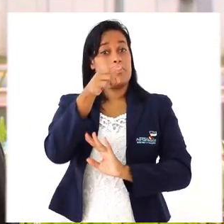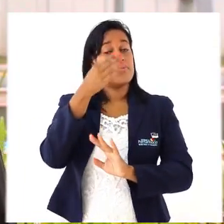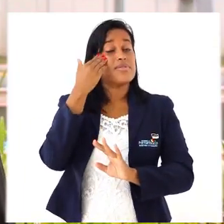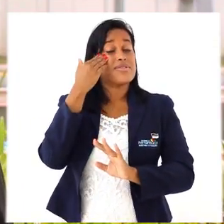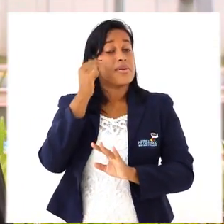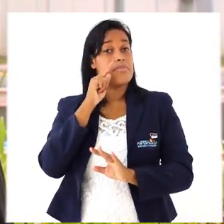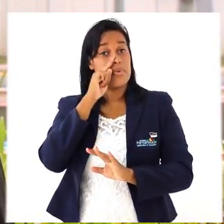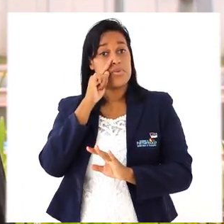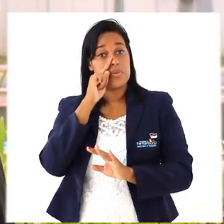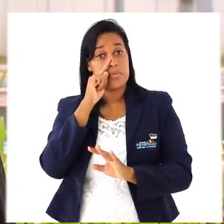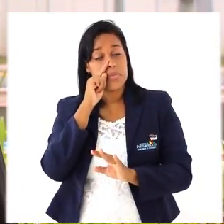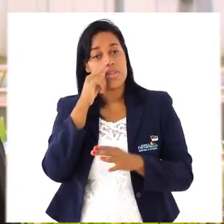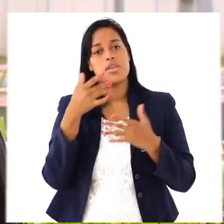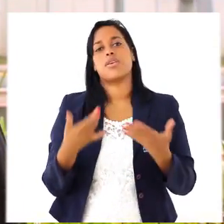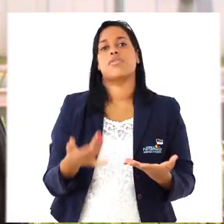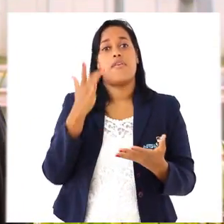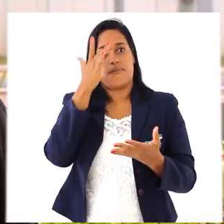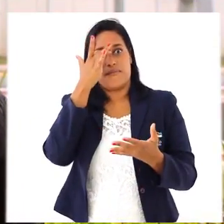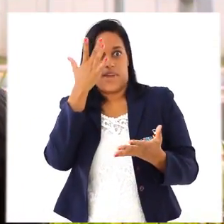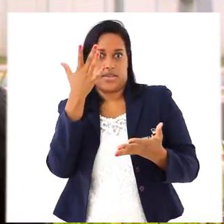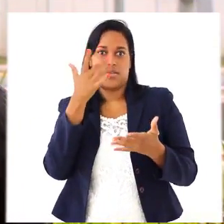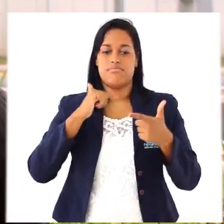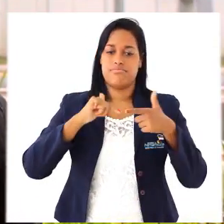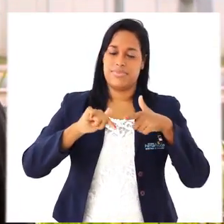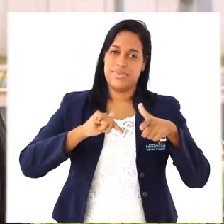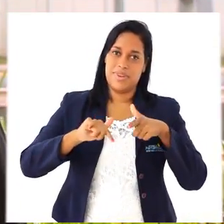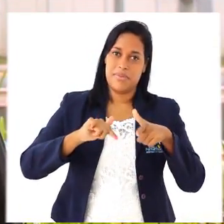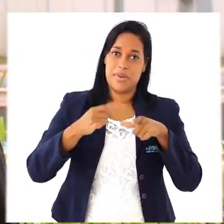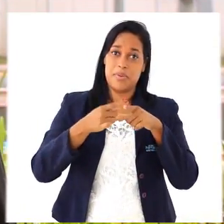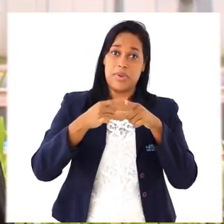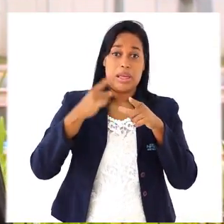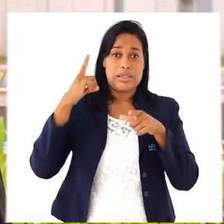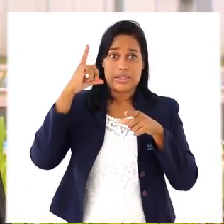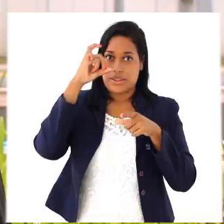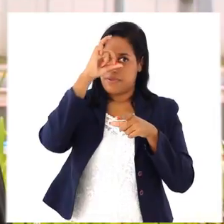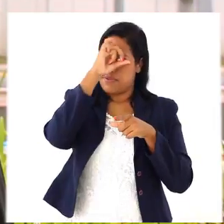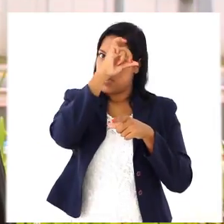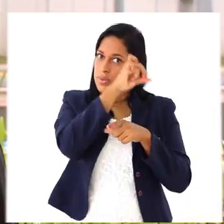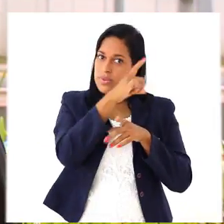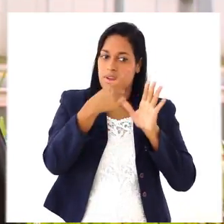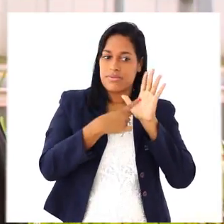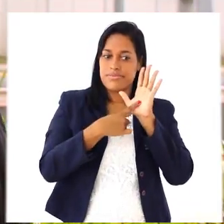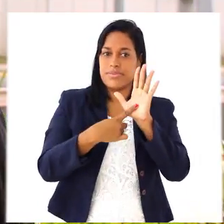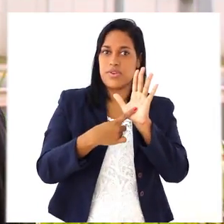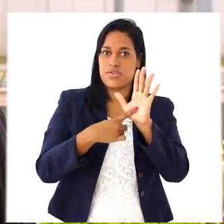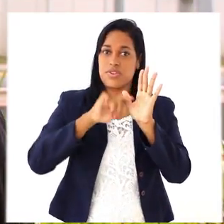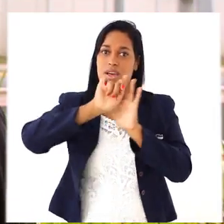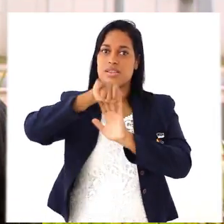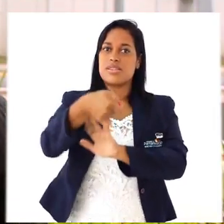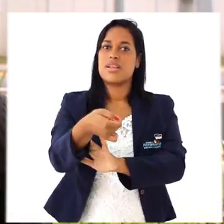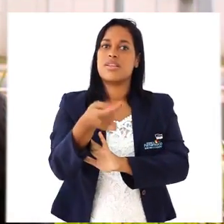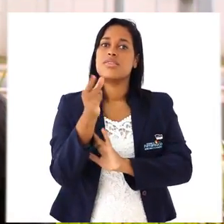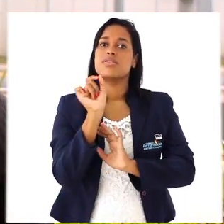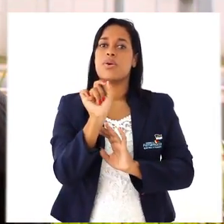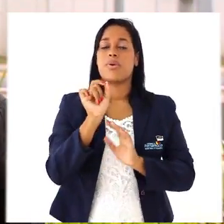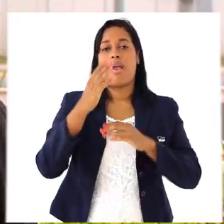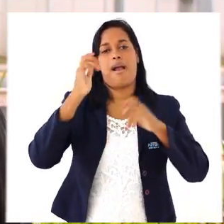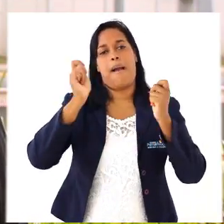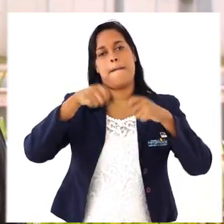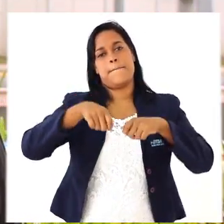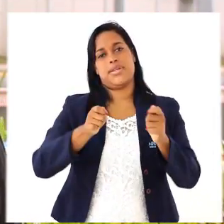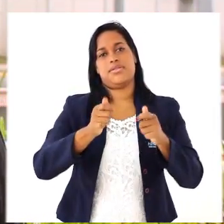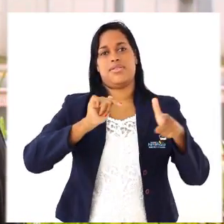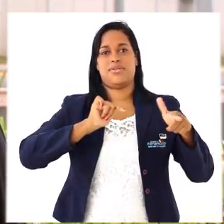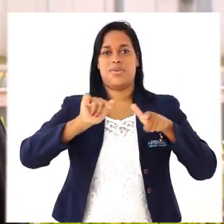Isso facilita. A gente vai ver que a grande dificuldade da sinalização não é a sinalização em si, mas é a capacitação do trabalhador.